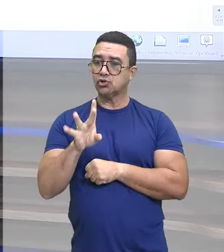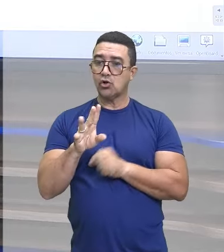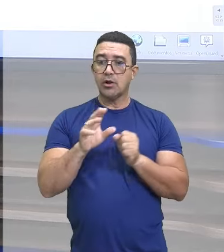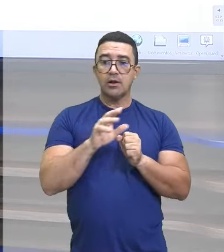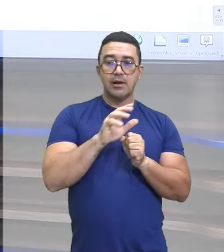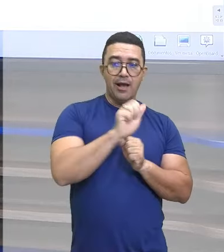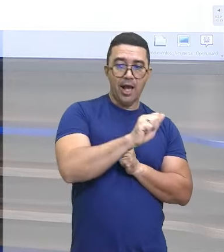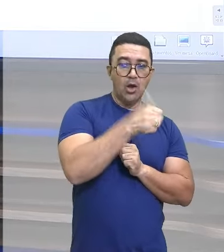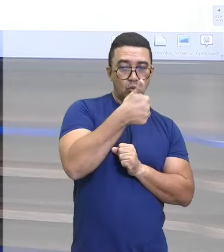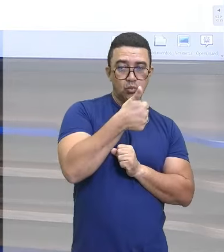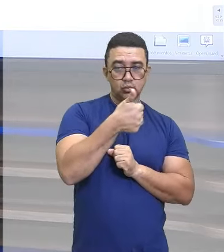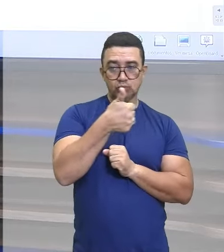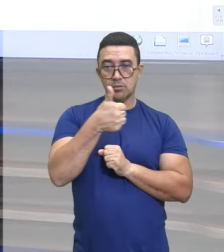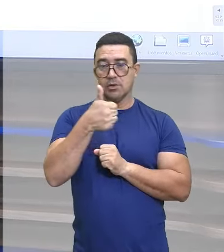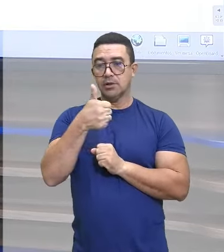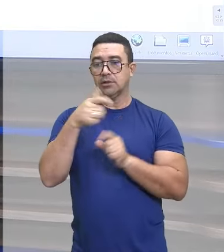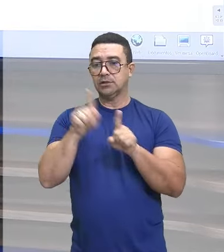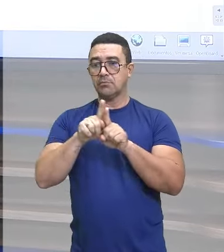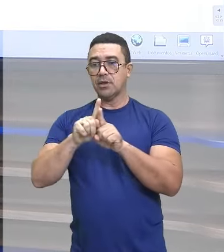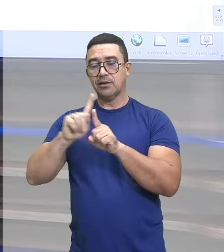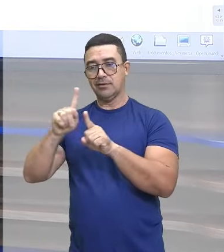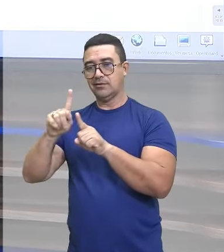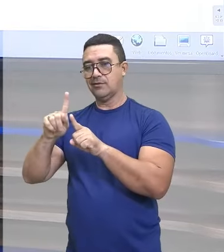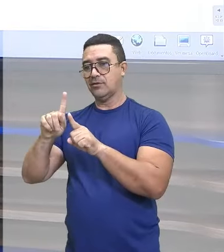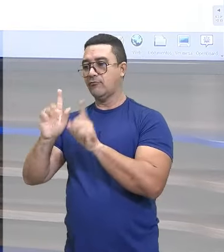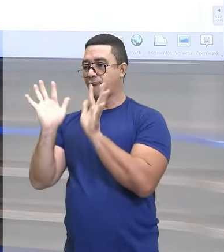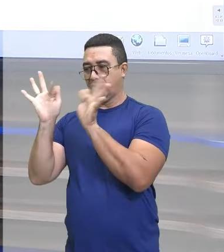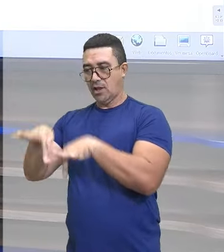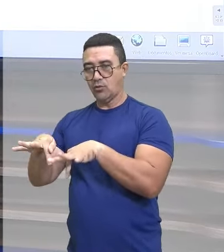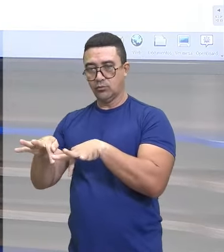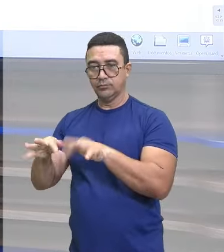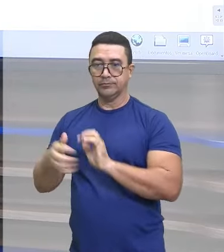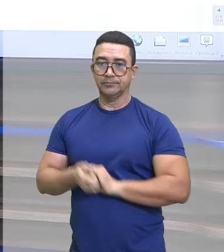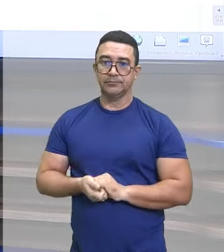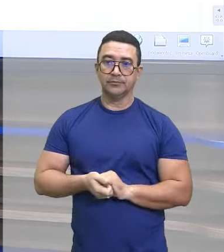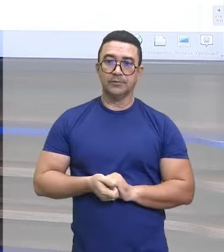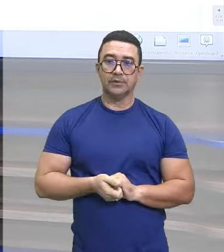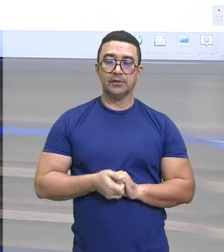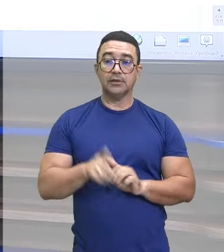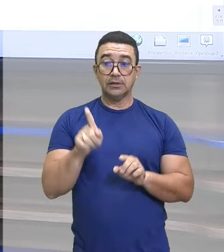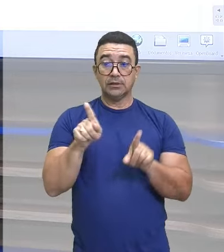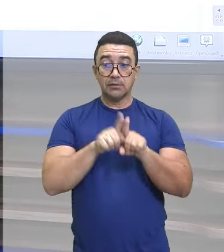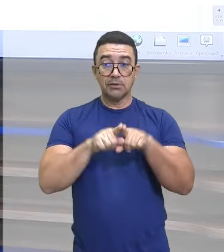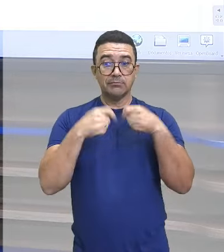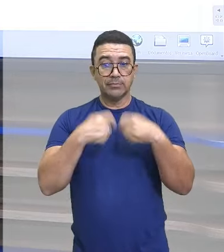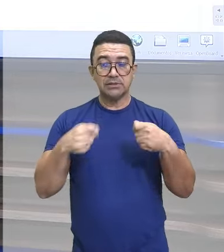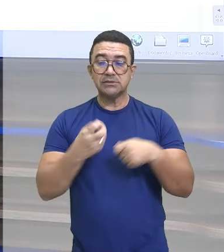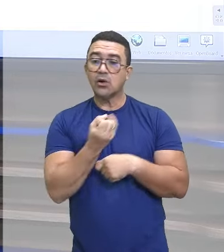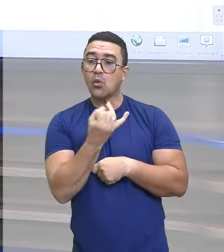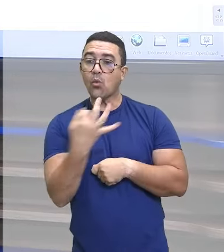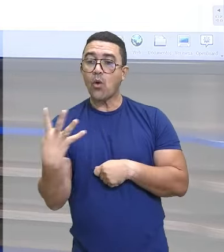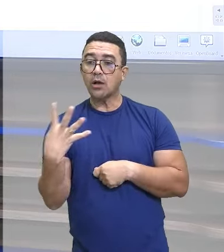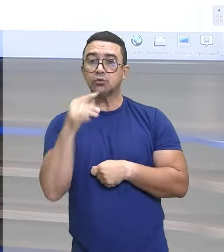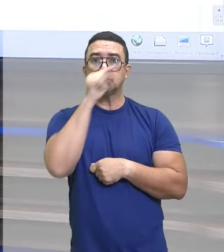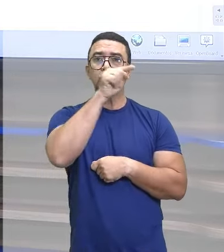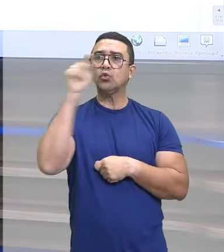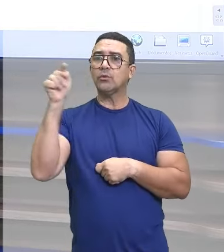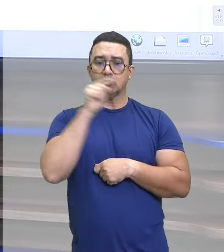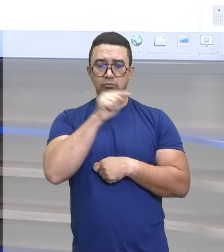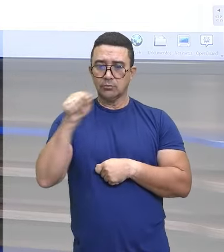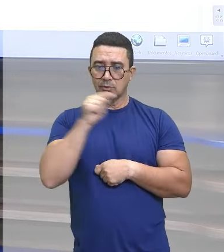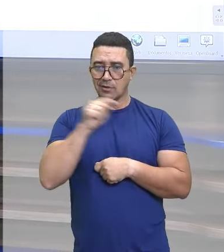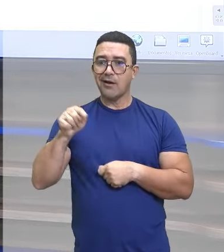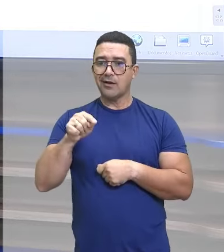primeiro termo, do último, e você vai precisar também saber qual a quantidade de termos, tá? Você